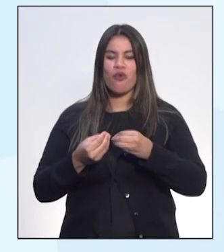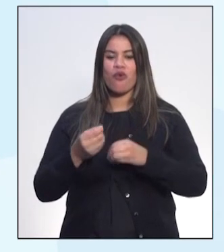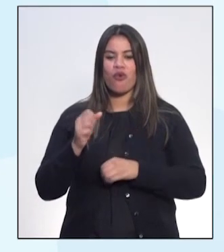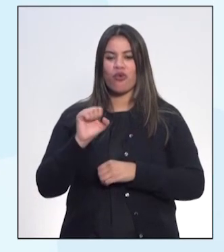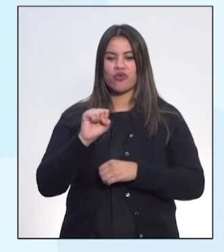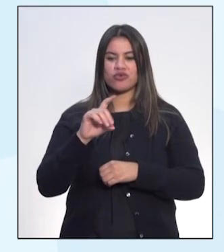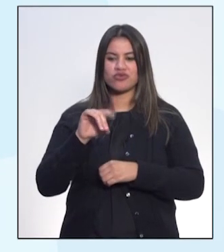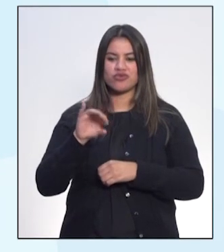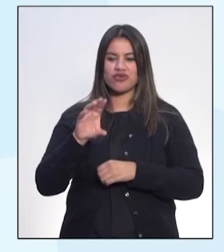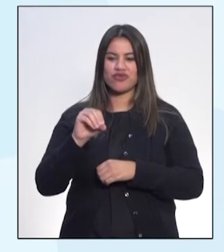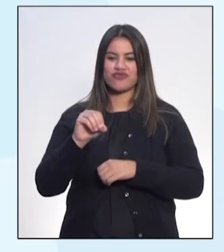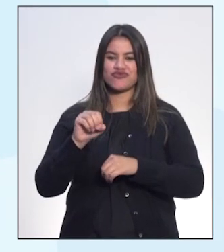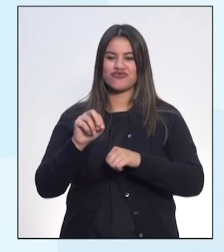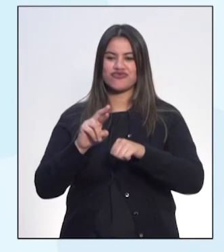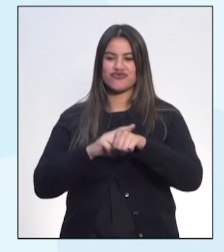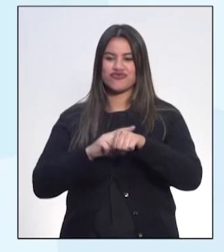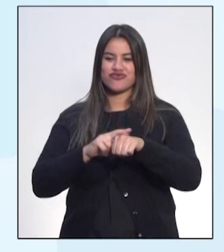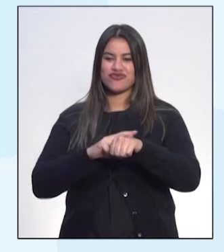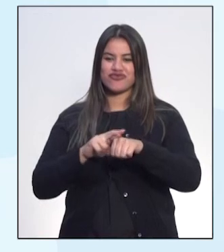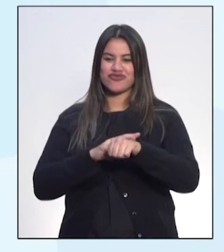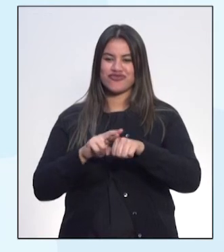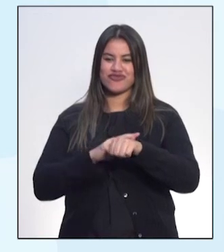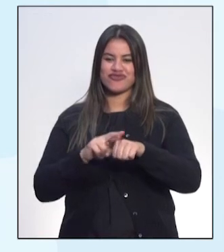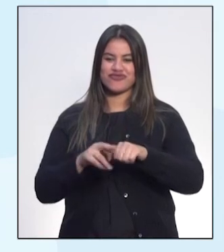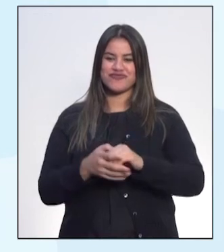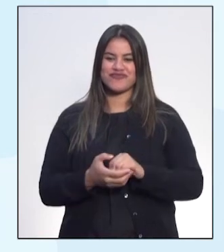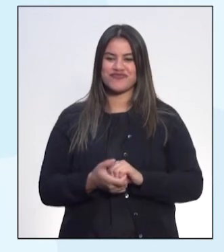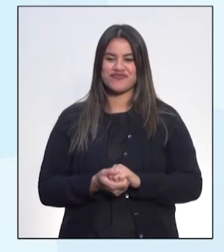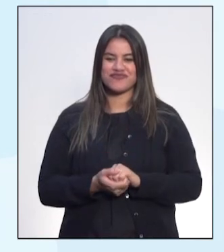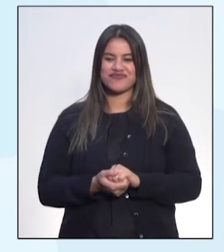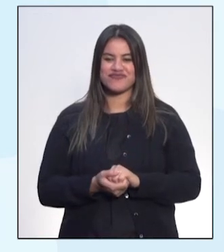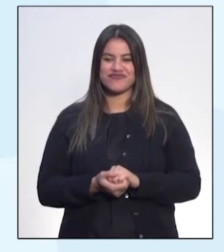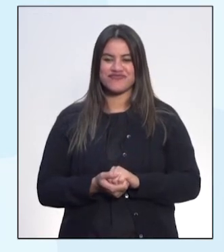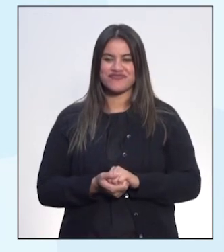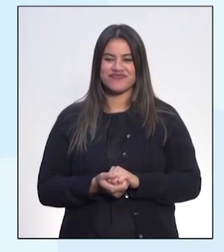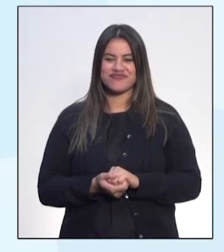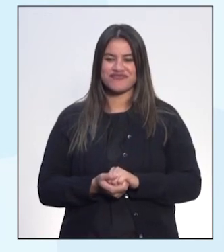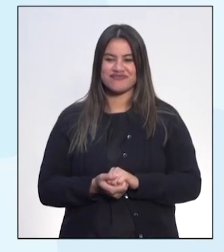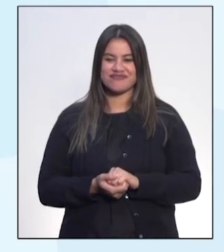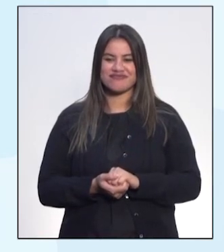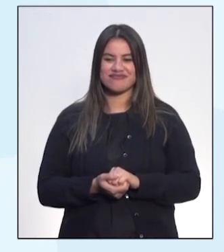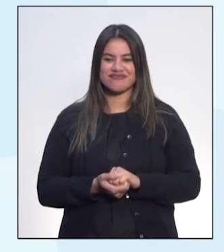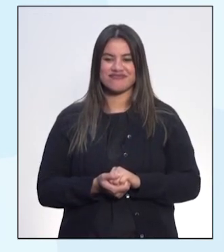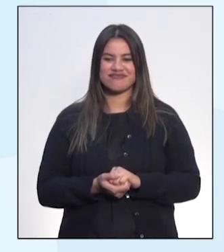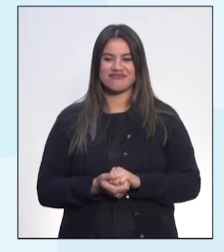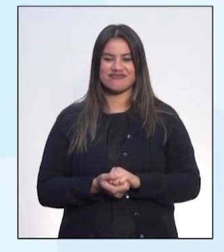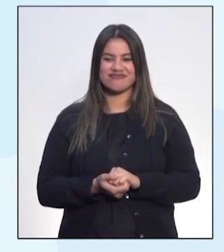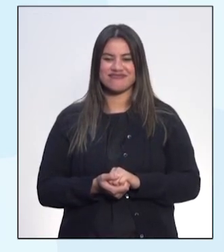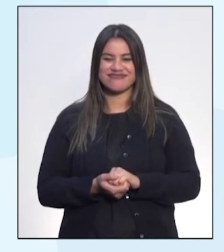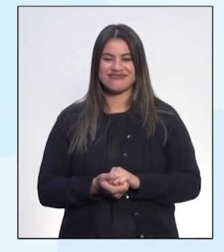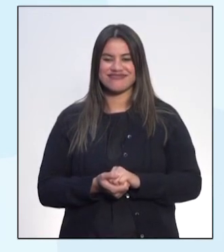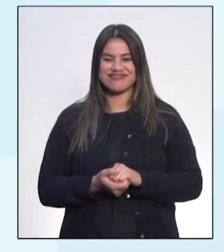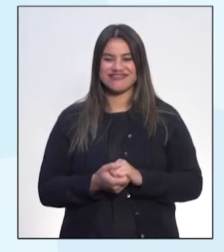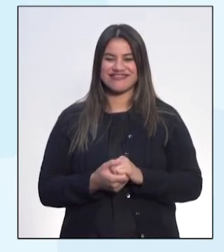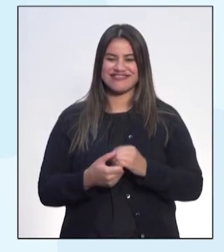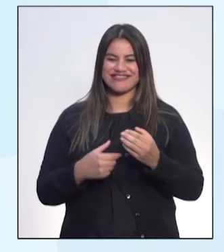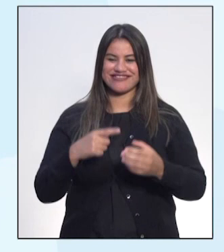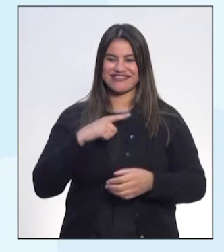azulado. Então, eu tenho ali um cristal, né, um retículo cristalino do sal de cozinha. Aí eu tenho